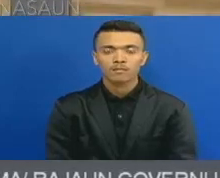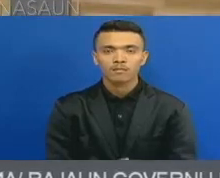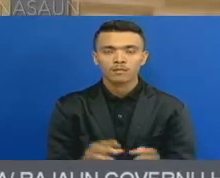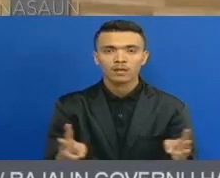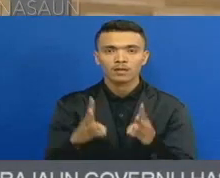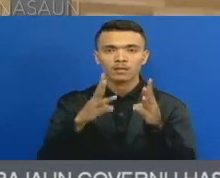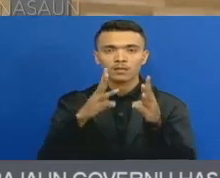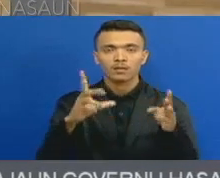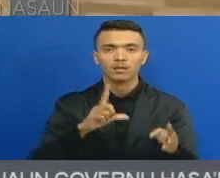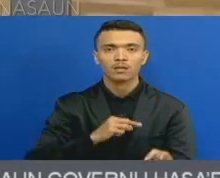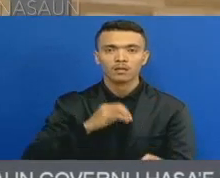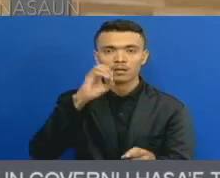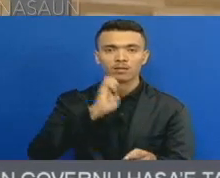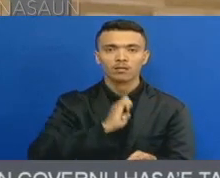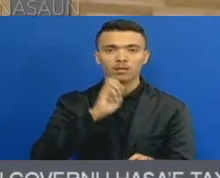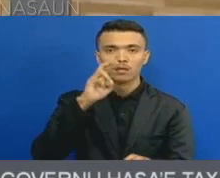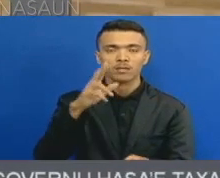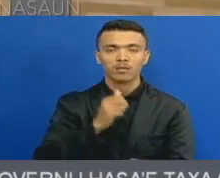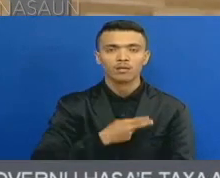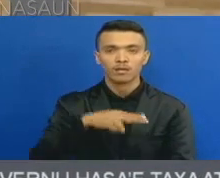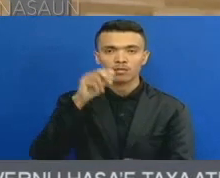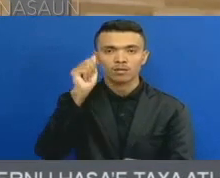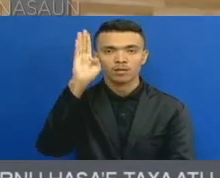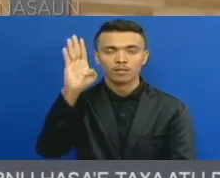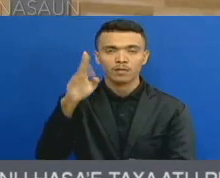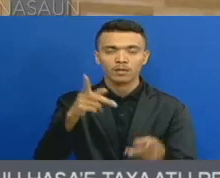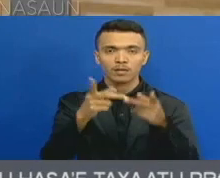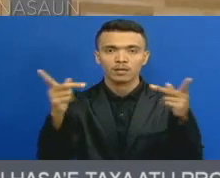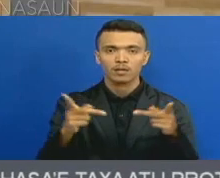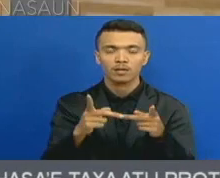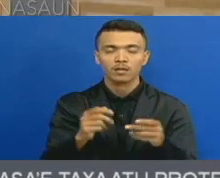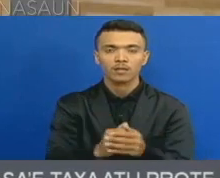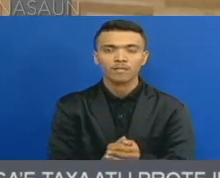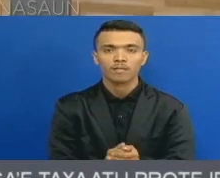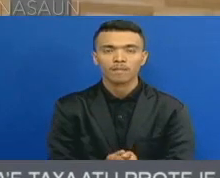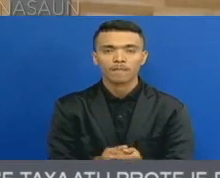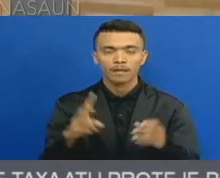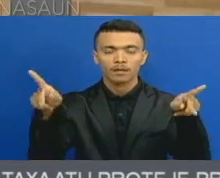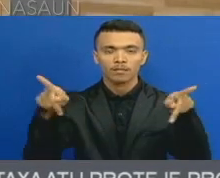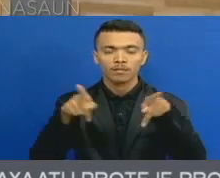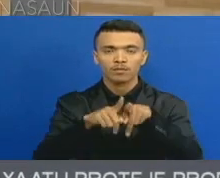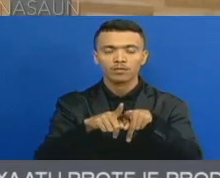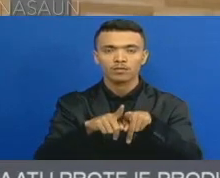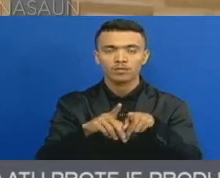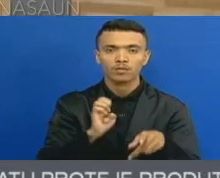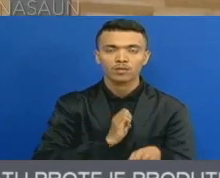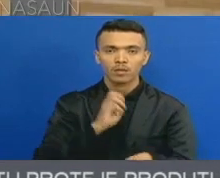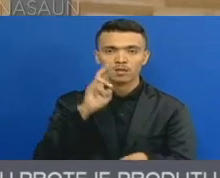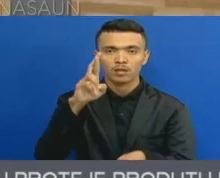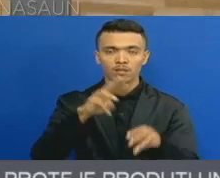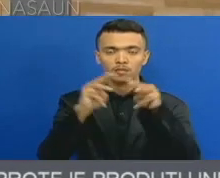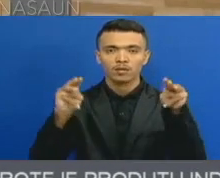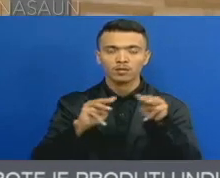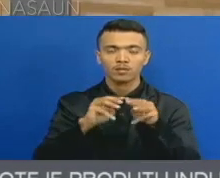Estrada direção Gleno Hermera Vila no Alto Liapé e a área Alto Regas, posto administrativo Hermera